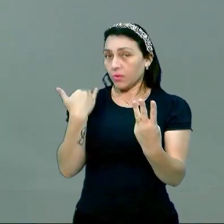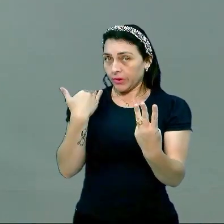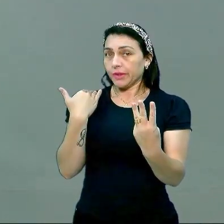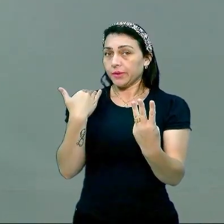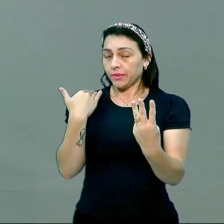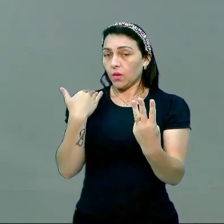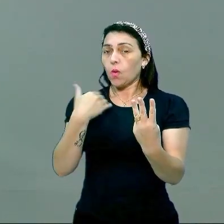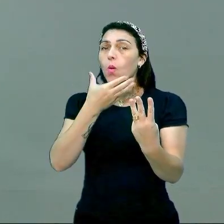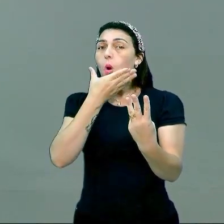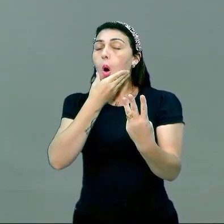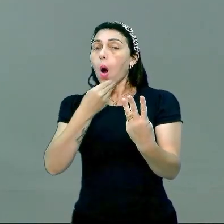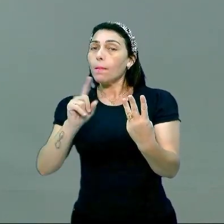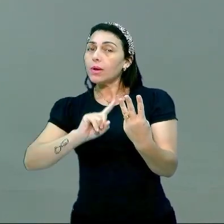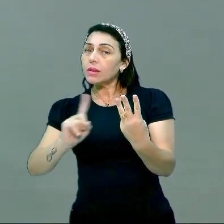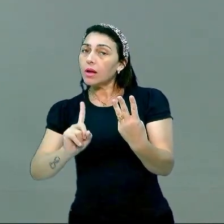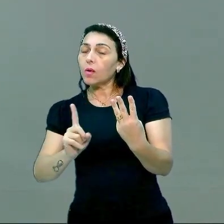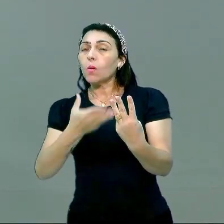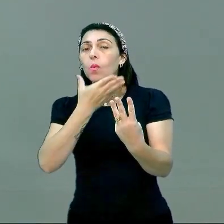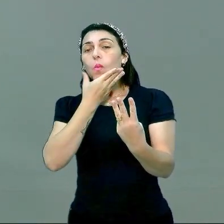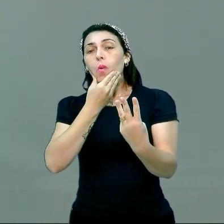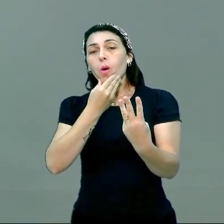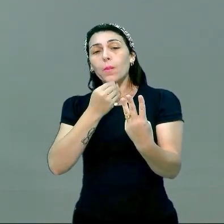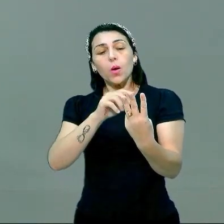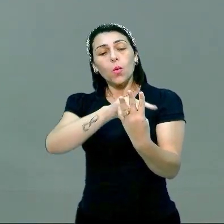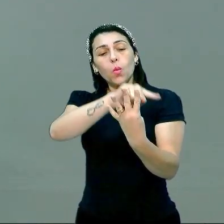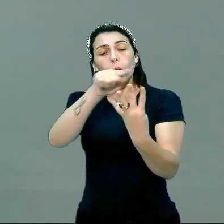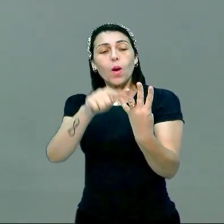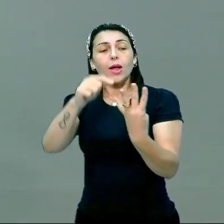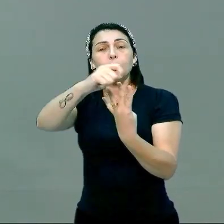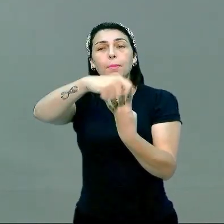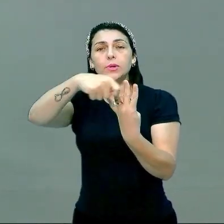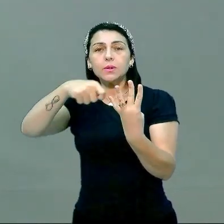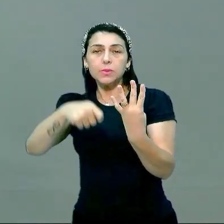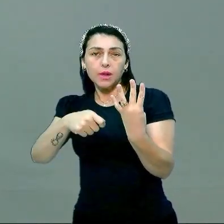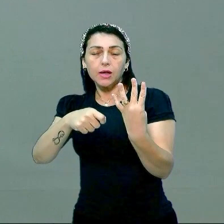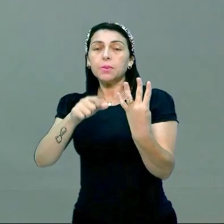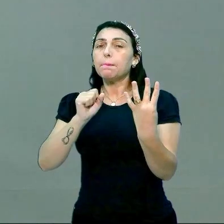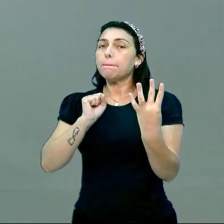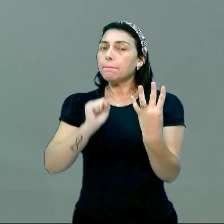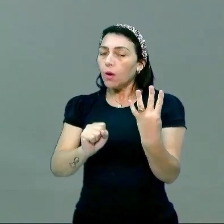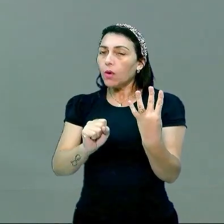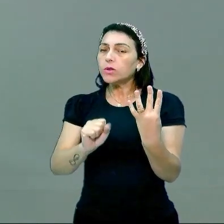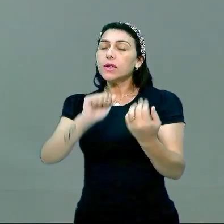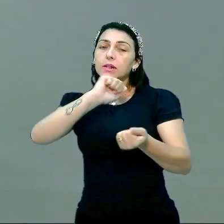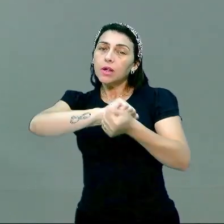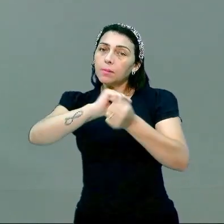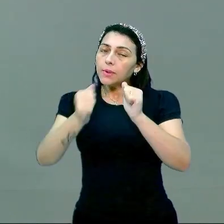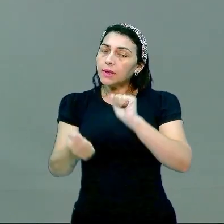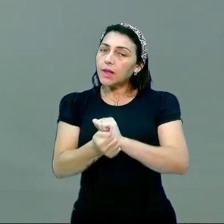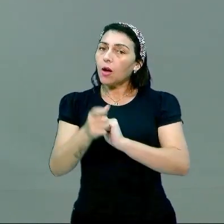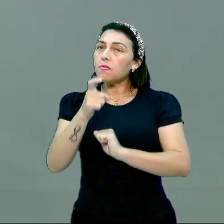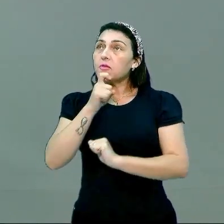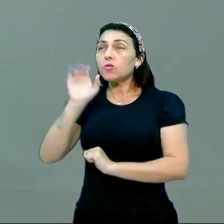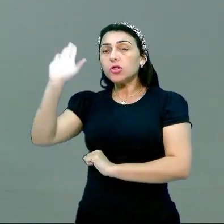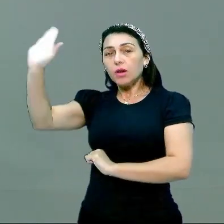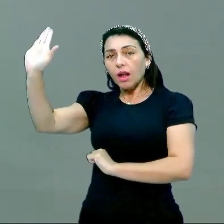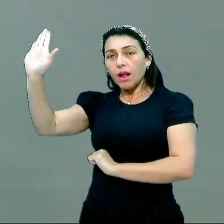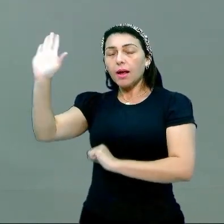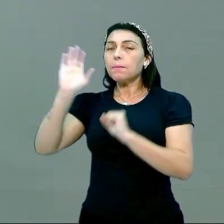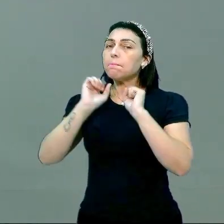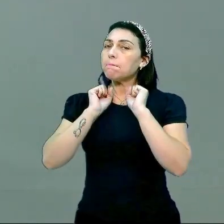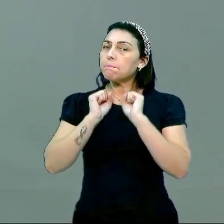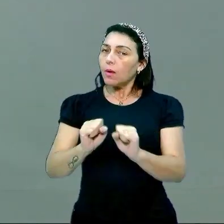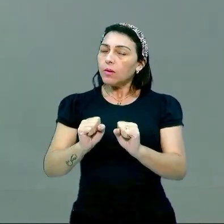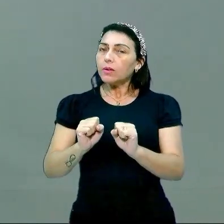morre. O homem não. O homem ele tem pelo menos 4 possibilidades. Ele pode se adaptar ao frio de lá,